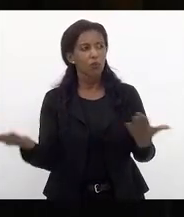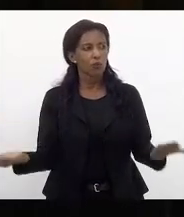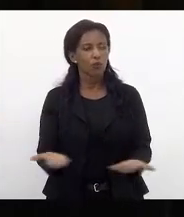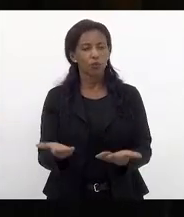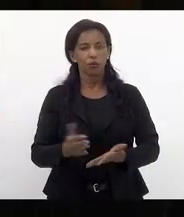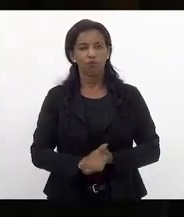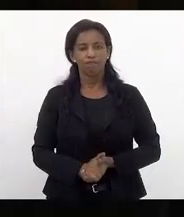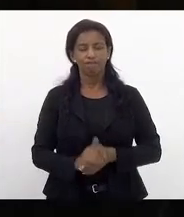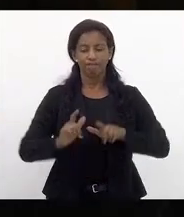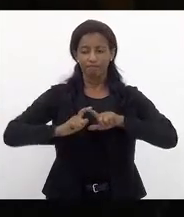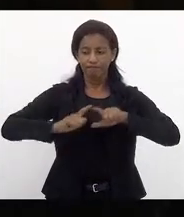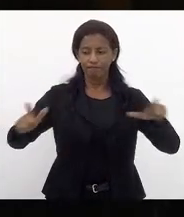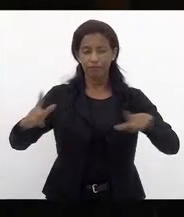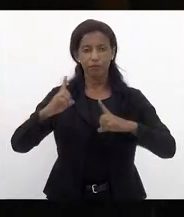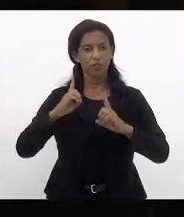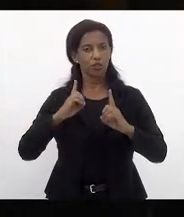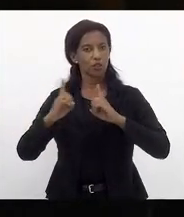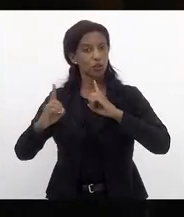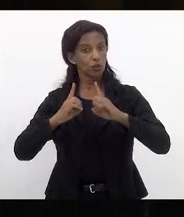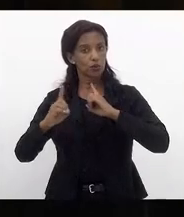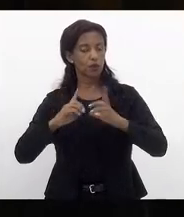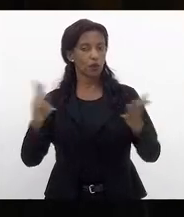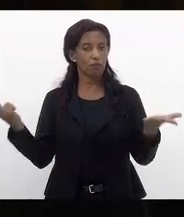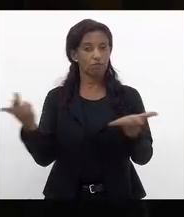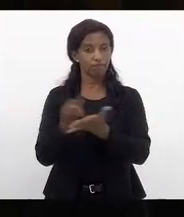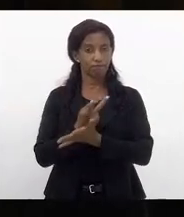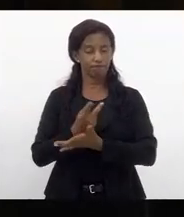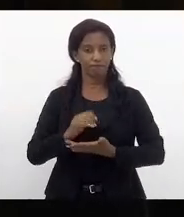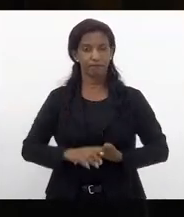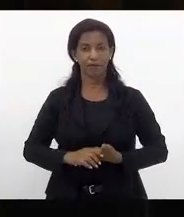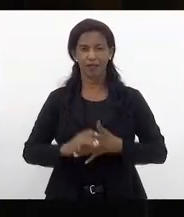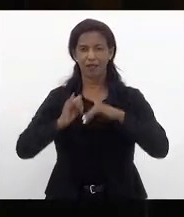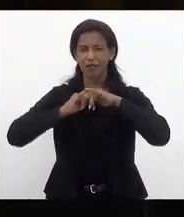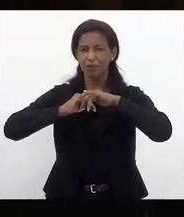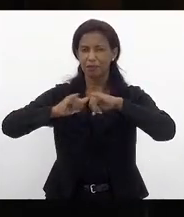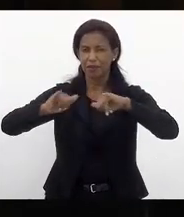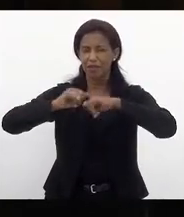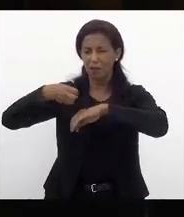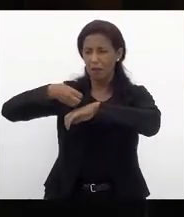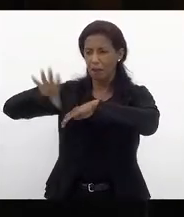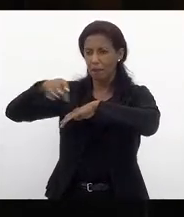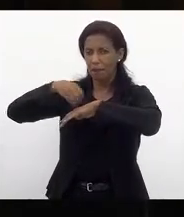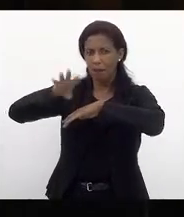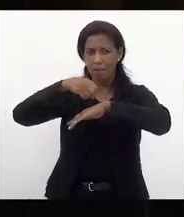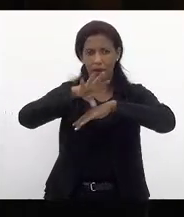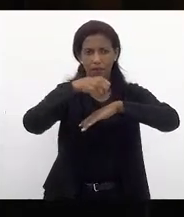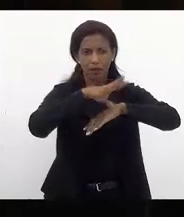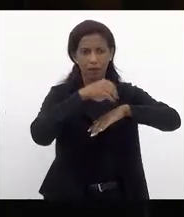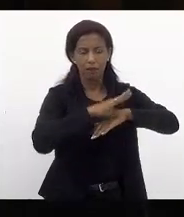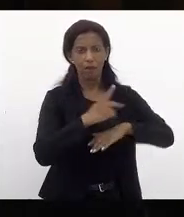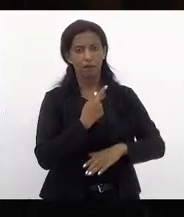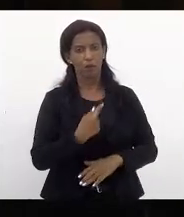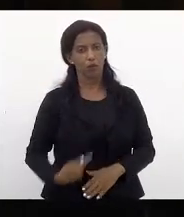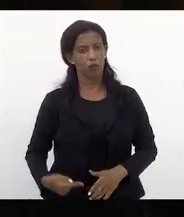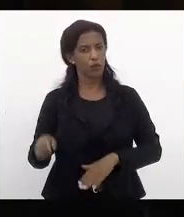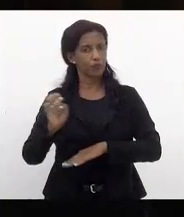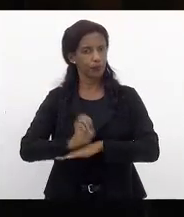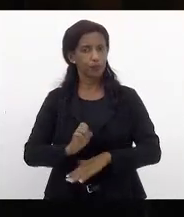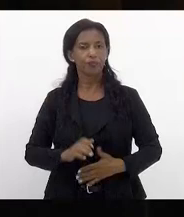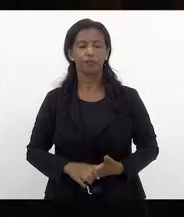essa ampla discussão que estamos fazendo em relação às mensagens enviadas pelo governo do